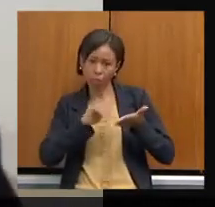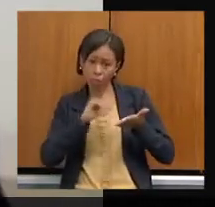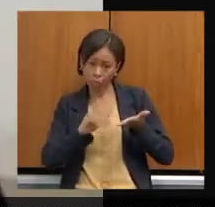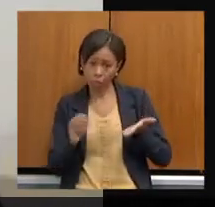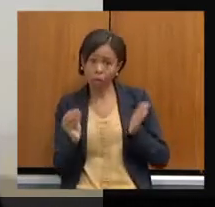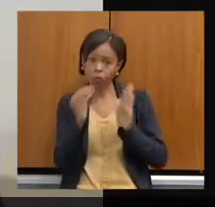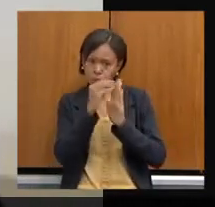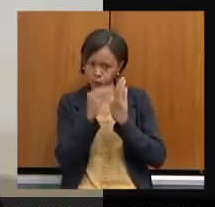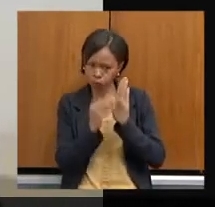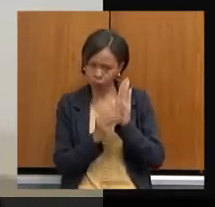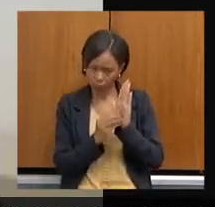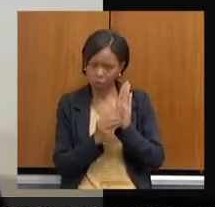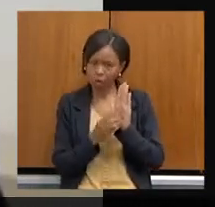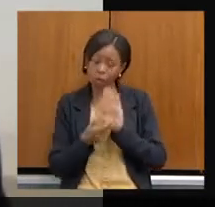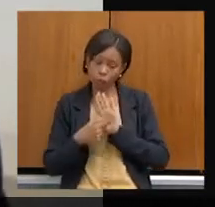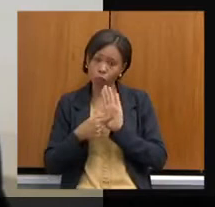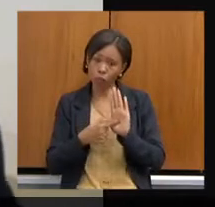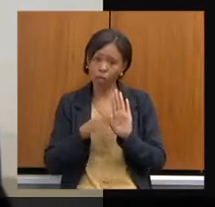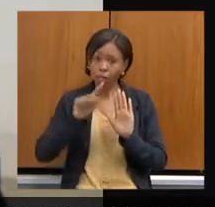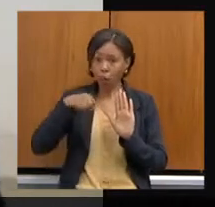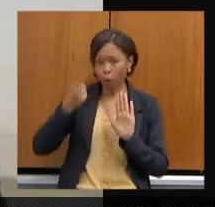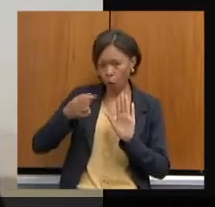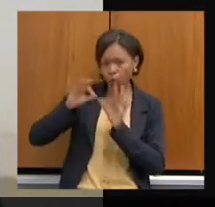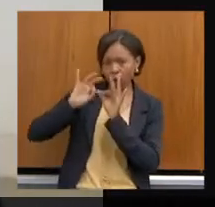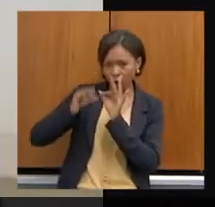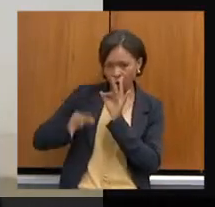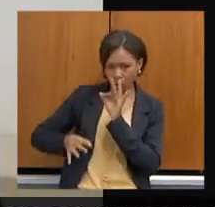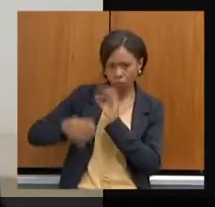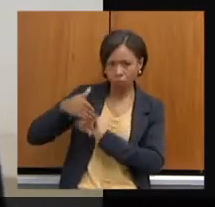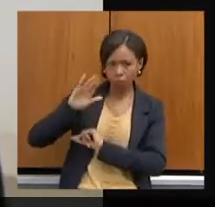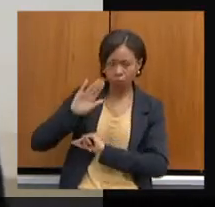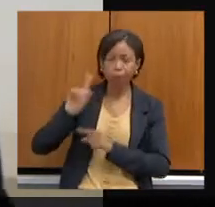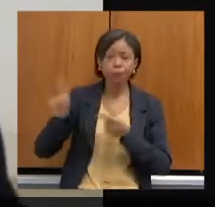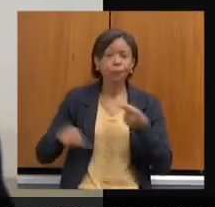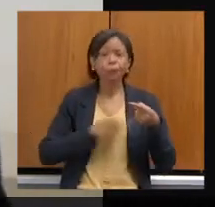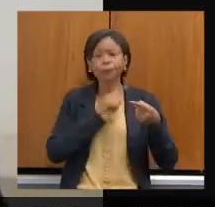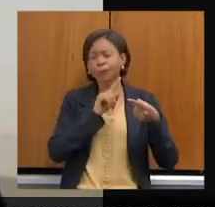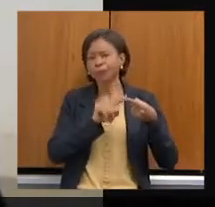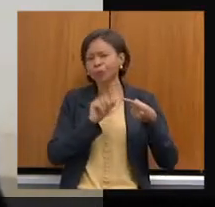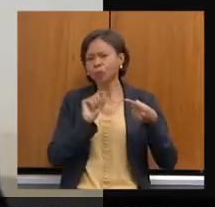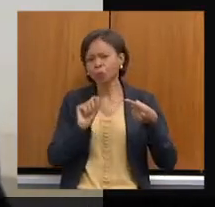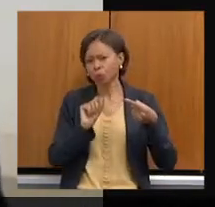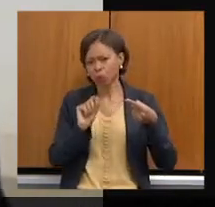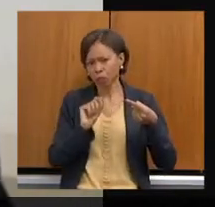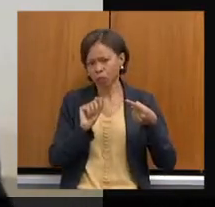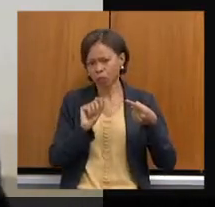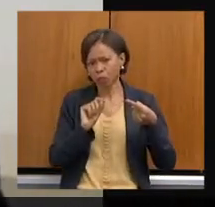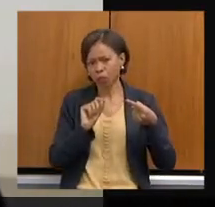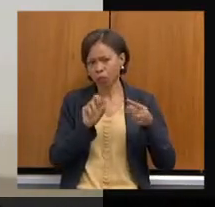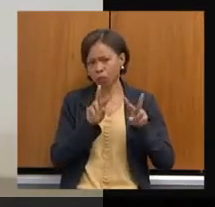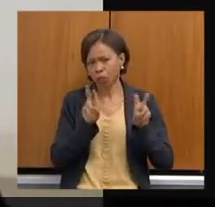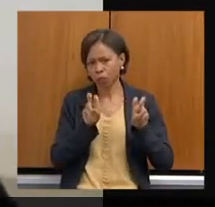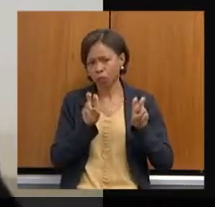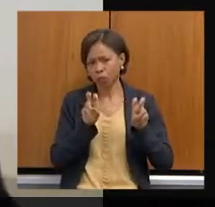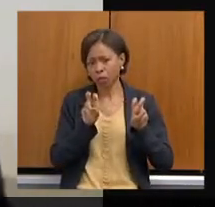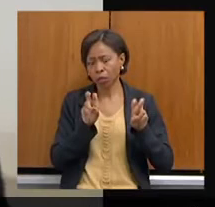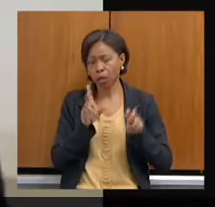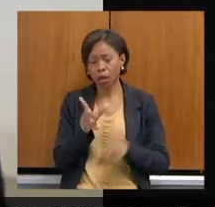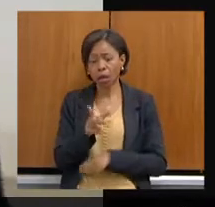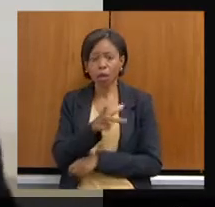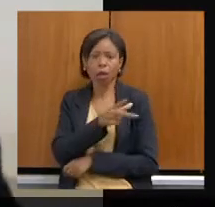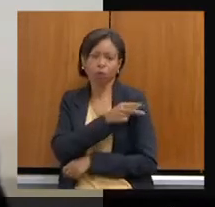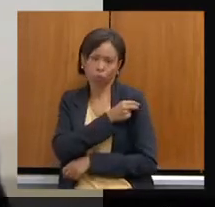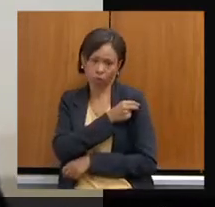digitar os e depois entender um pouco mais apertado primeiro é com relação à vacinação dos